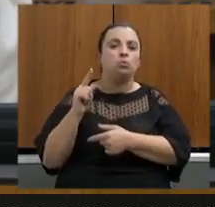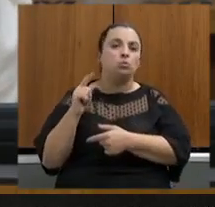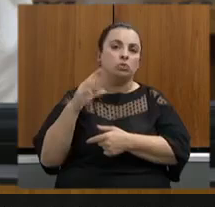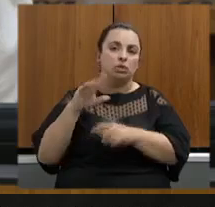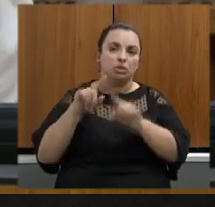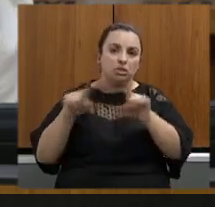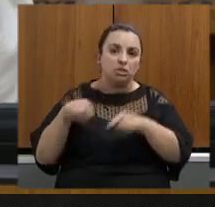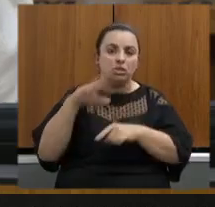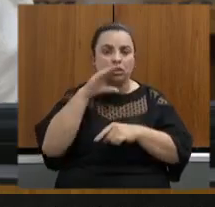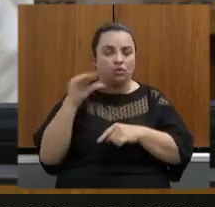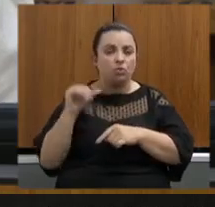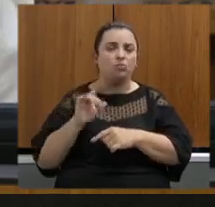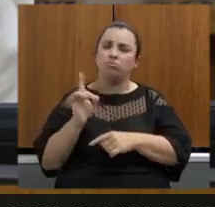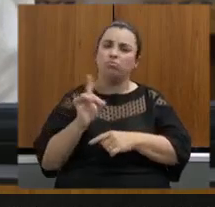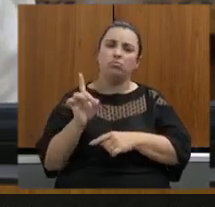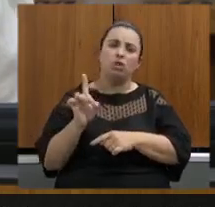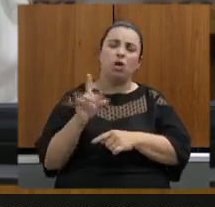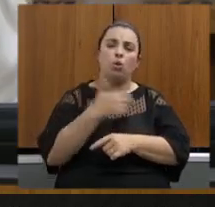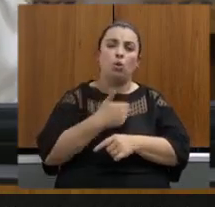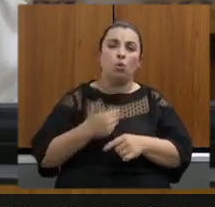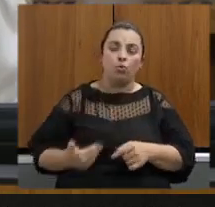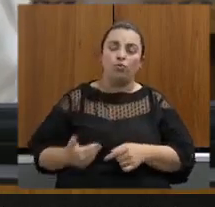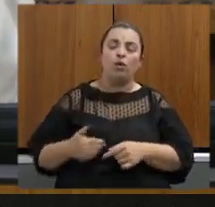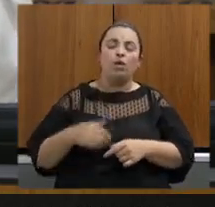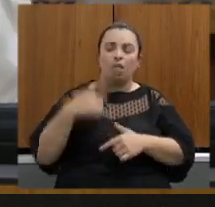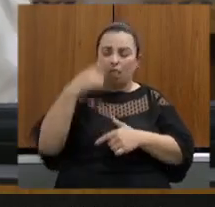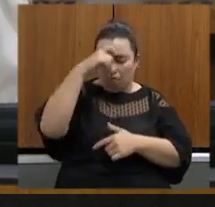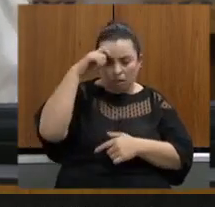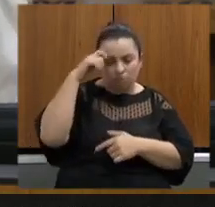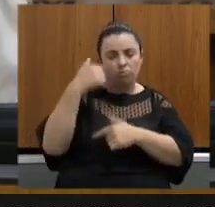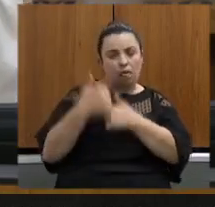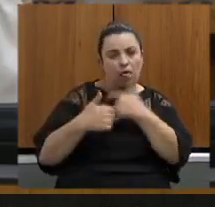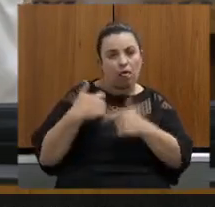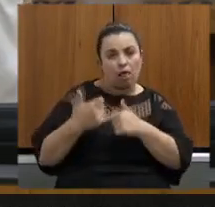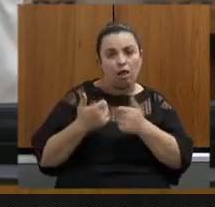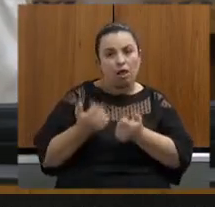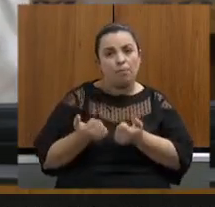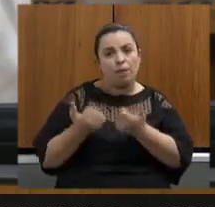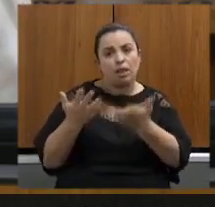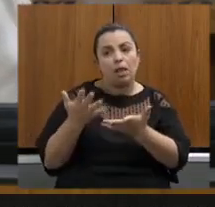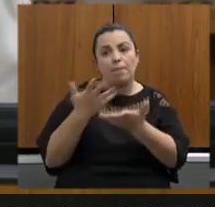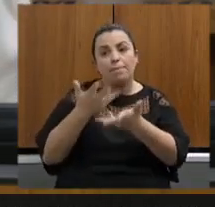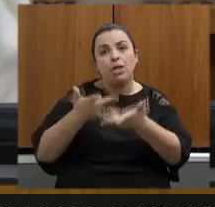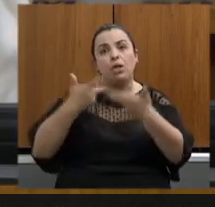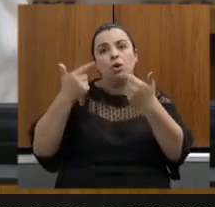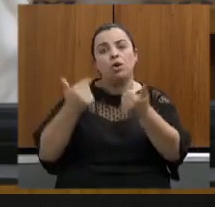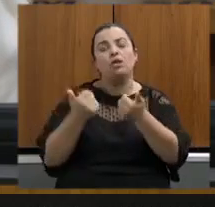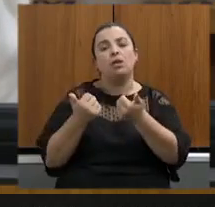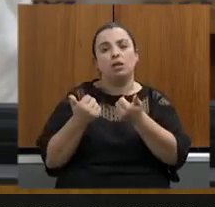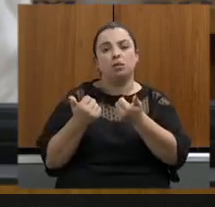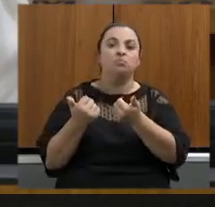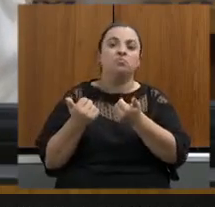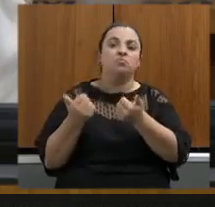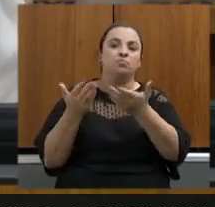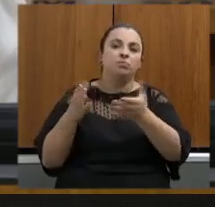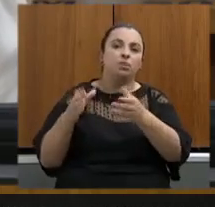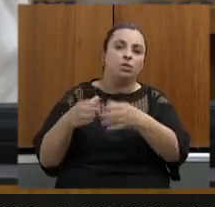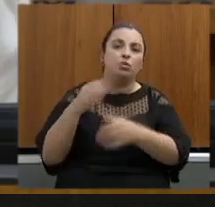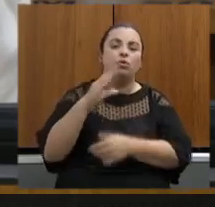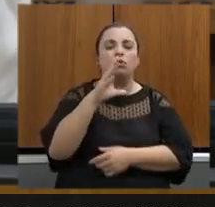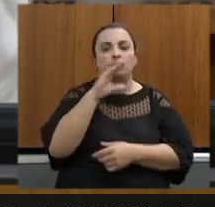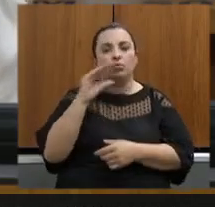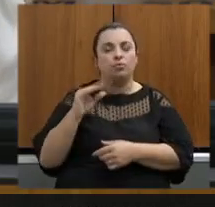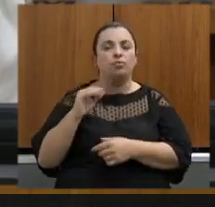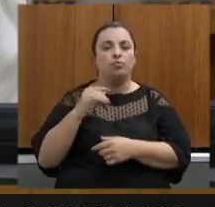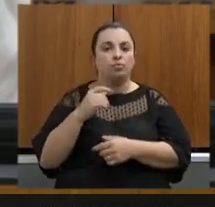alguma não é o governo se de toda trabalhou arduamente para melhorar a vida de servidor essa realidade o governo fez um esforço enorme para